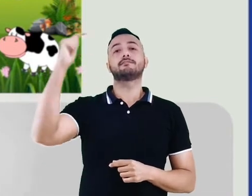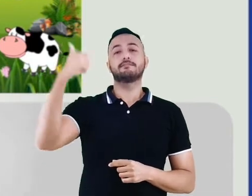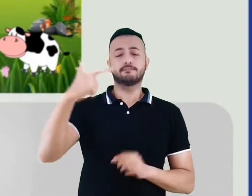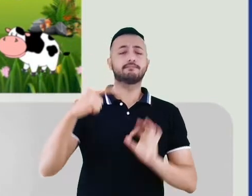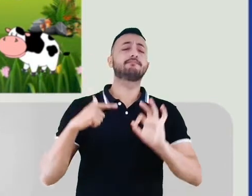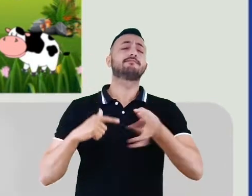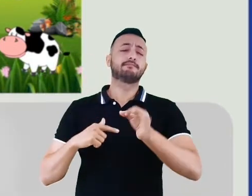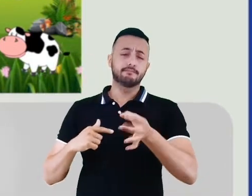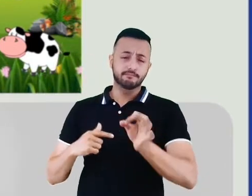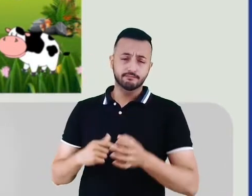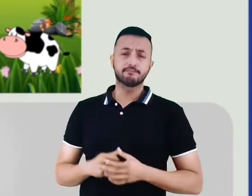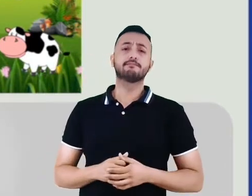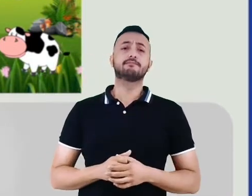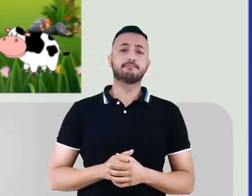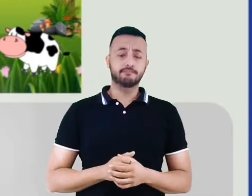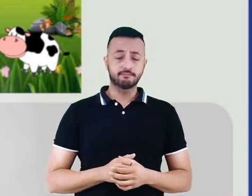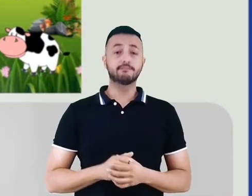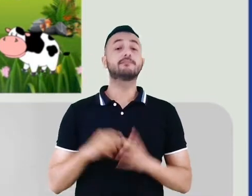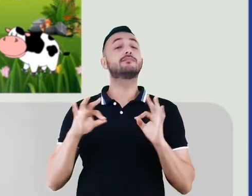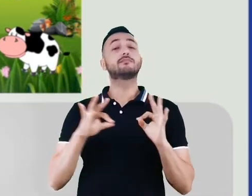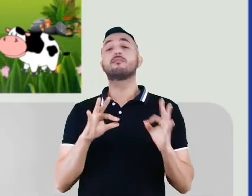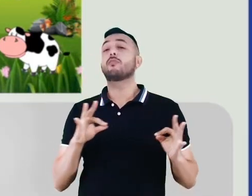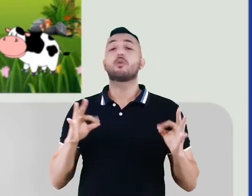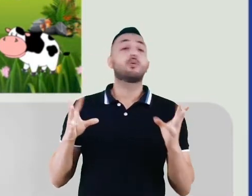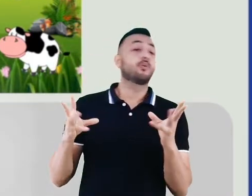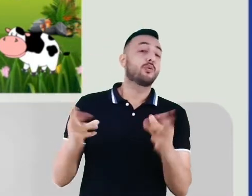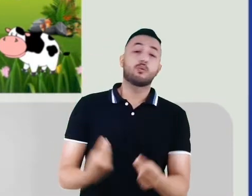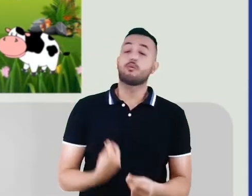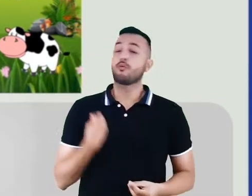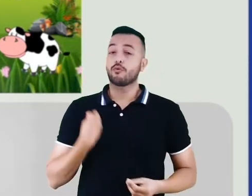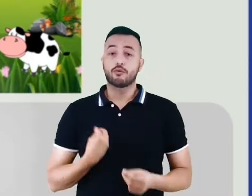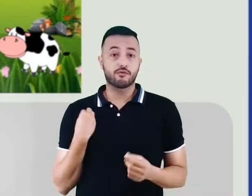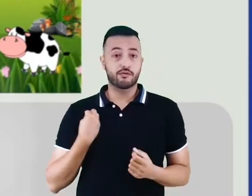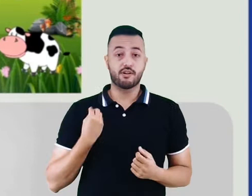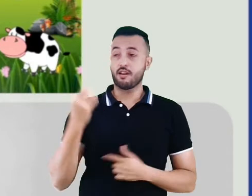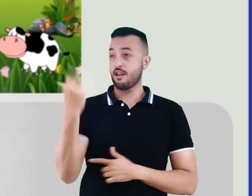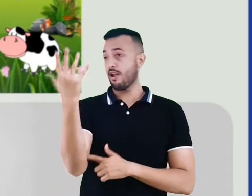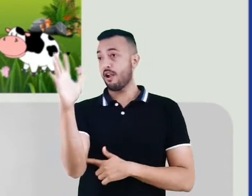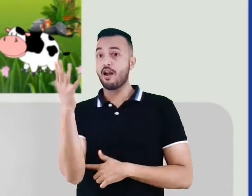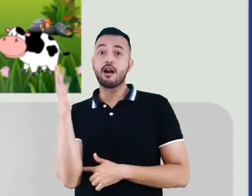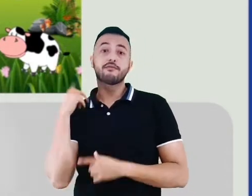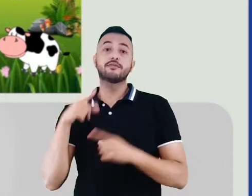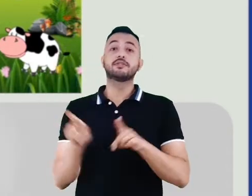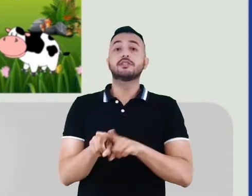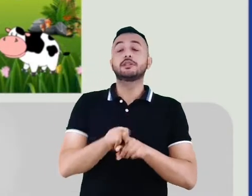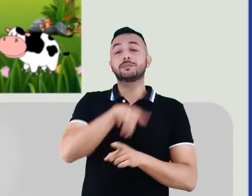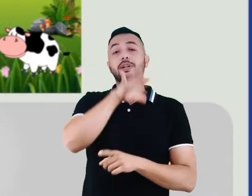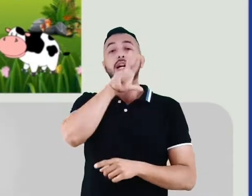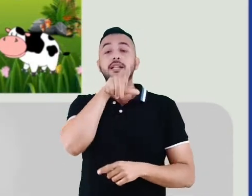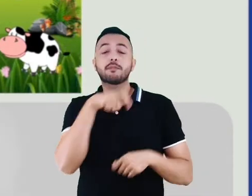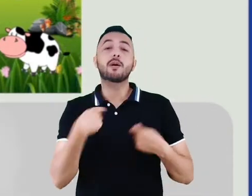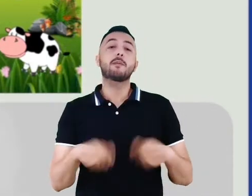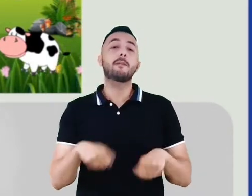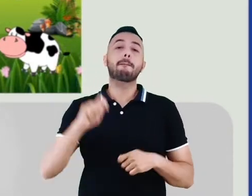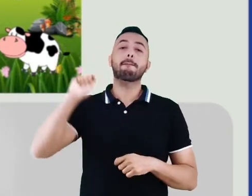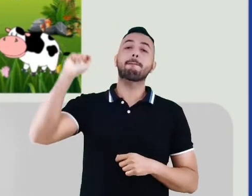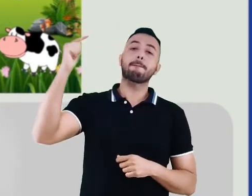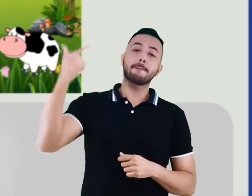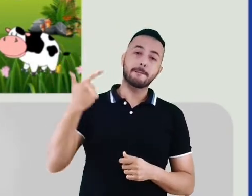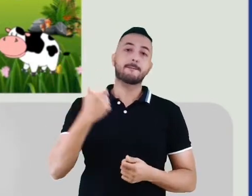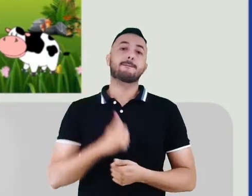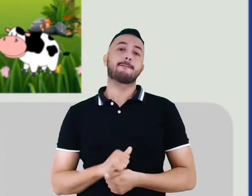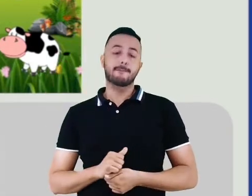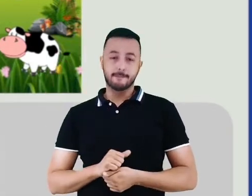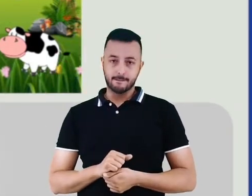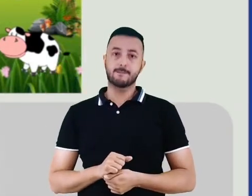isso mesmo, para todos os seres vivos, tanto as árvores quanto os animais precisam do sol para